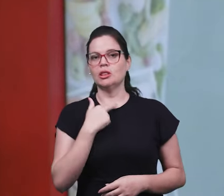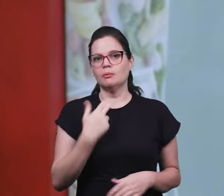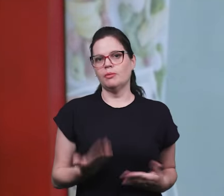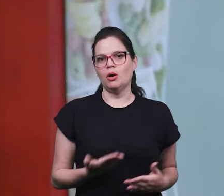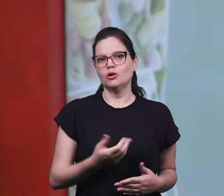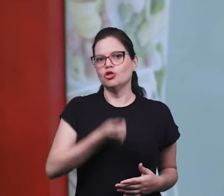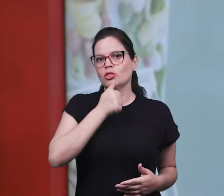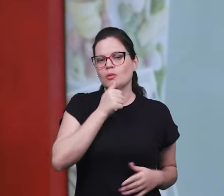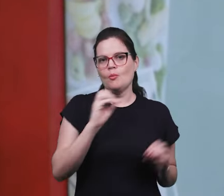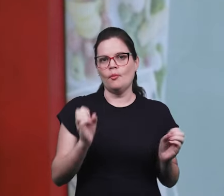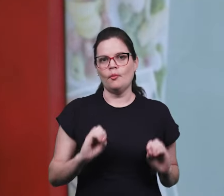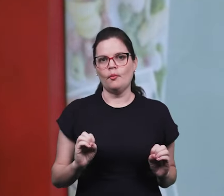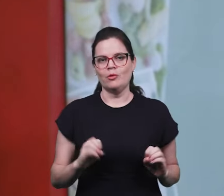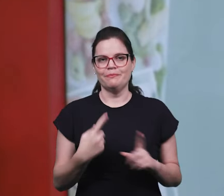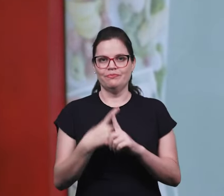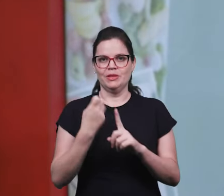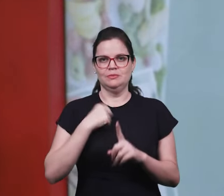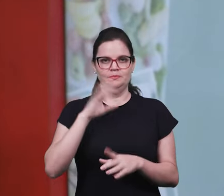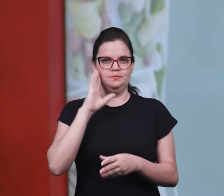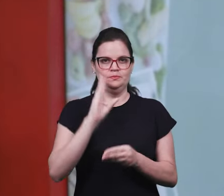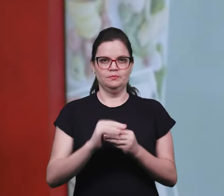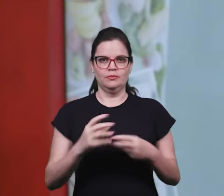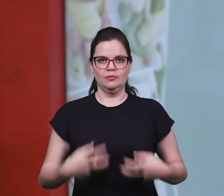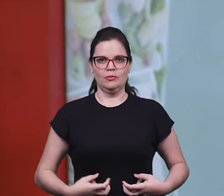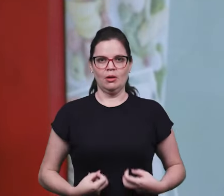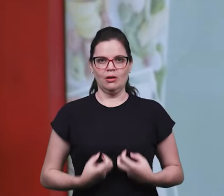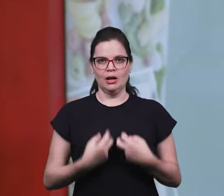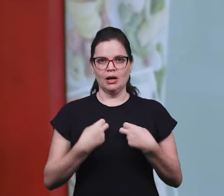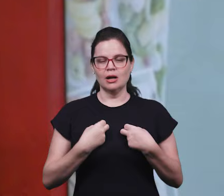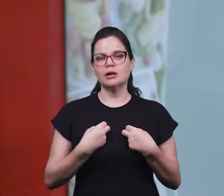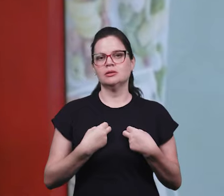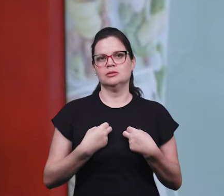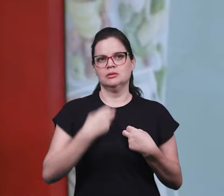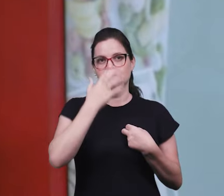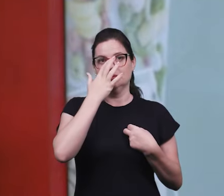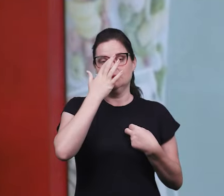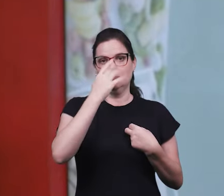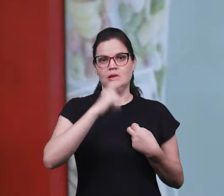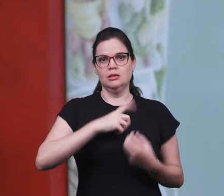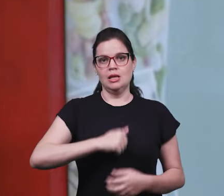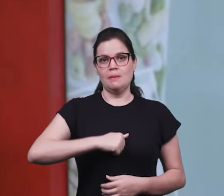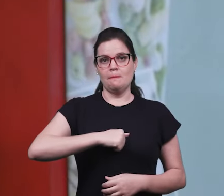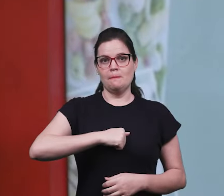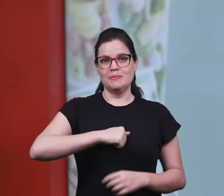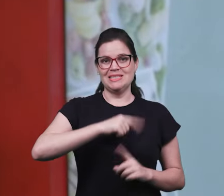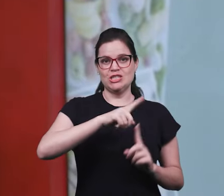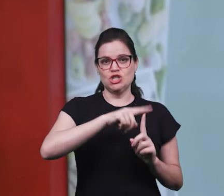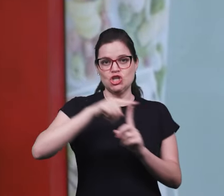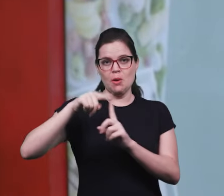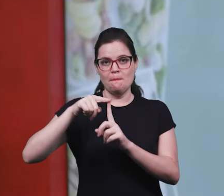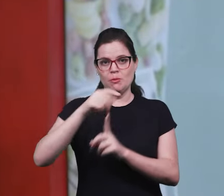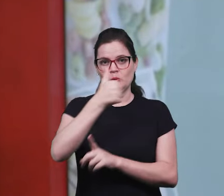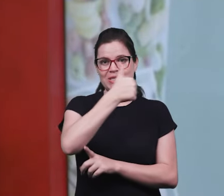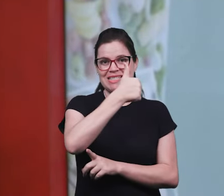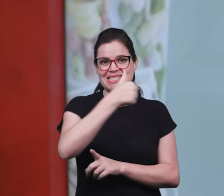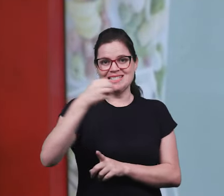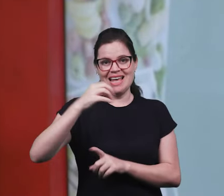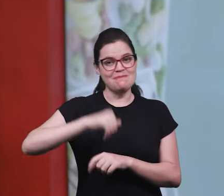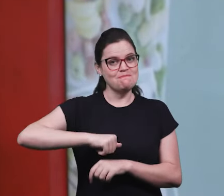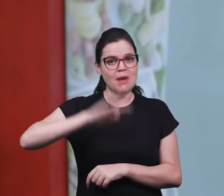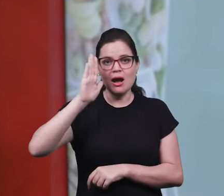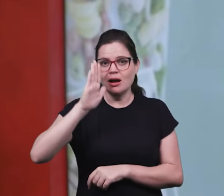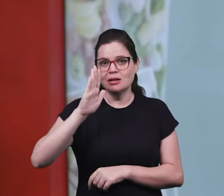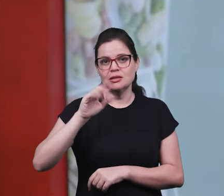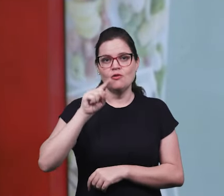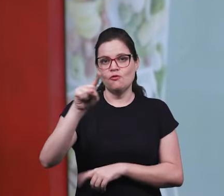entende que a a doença né o câncer é um conjunto de mais de 100 tipos então eu posso ter um tipo você ter outro